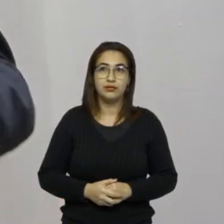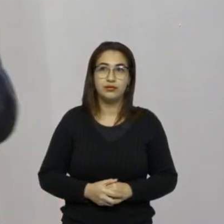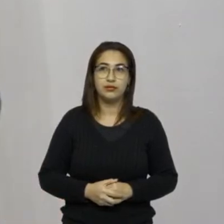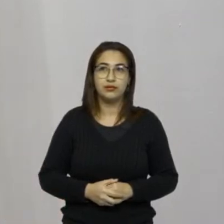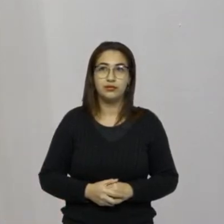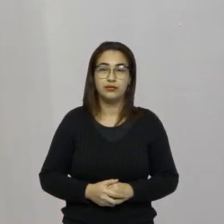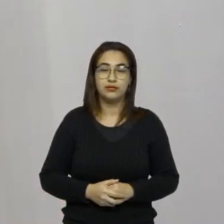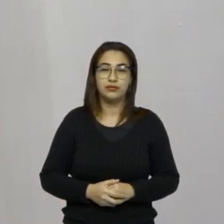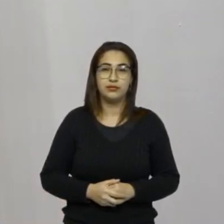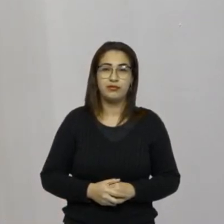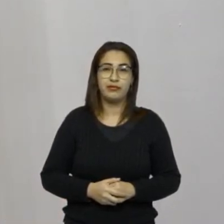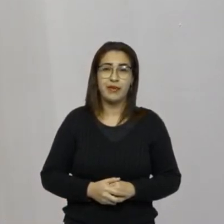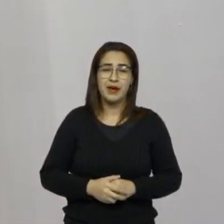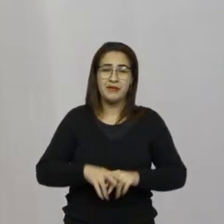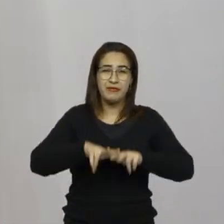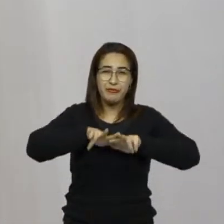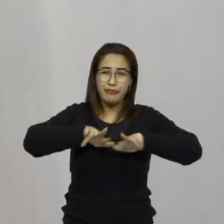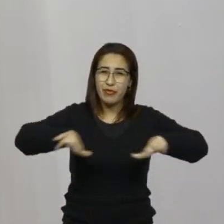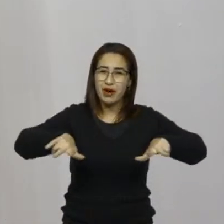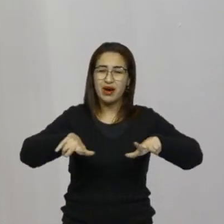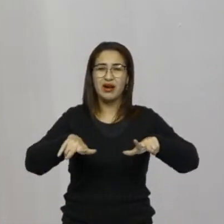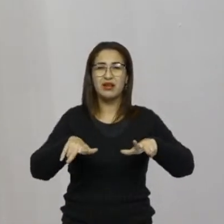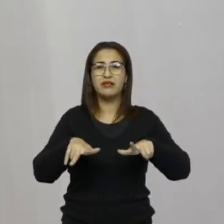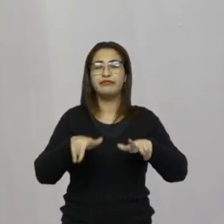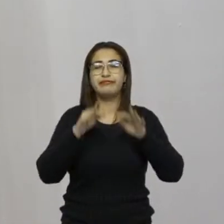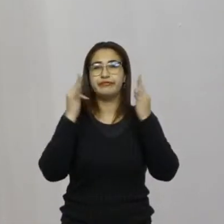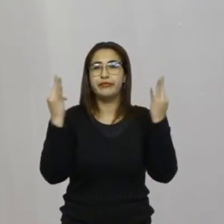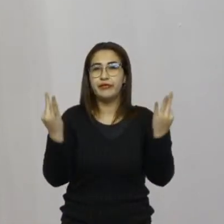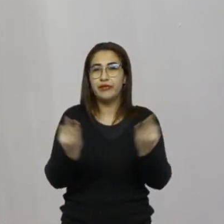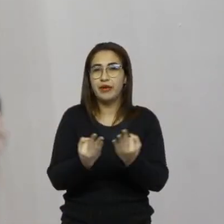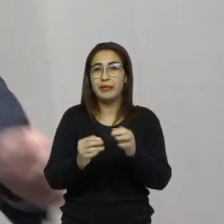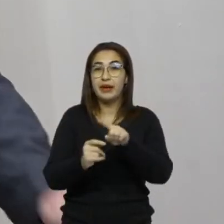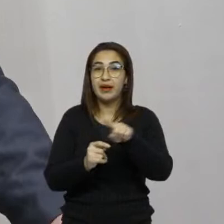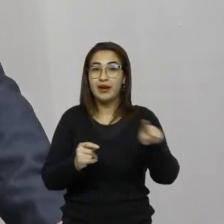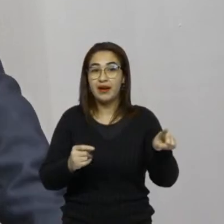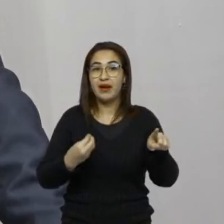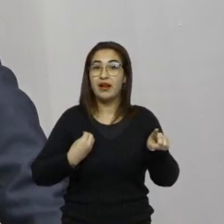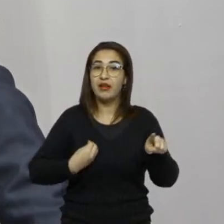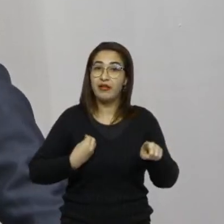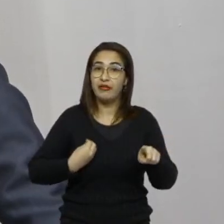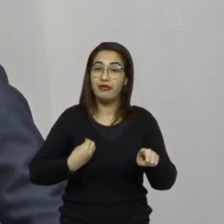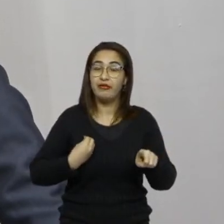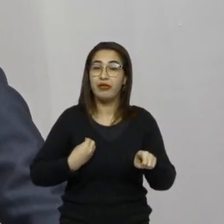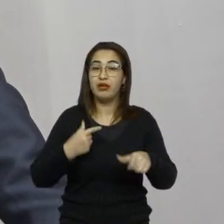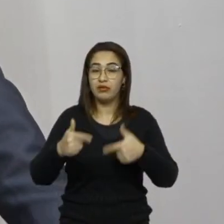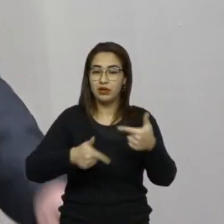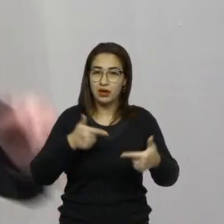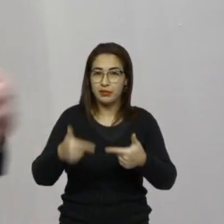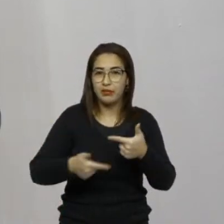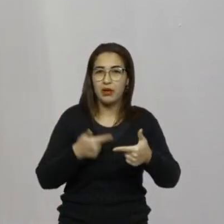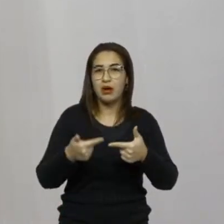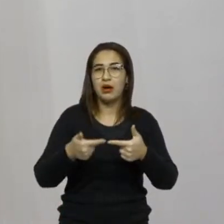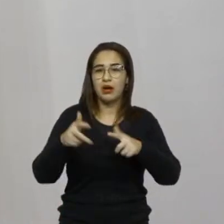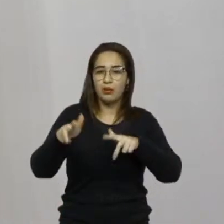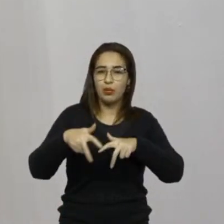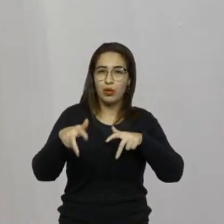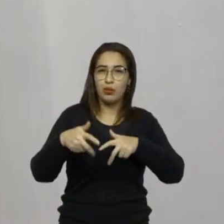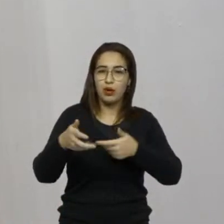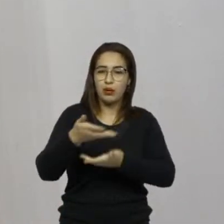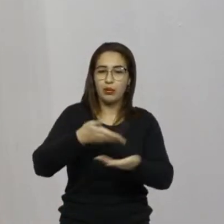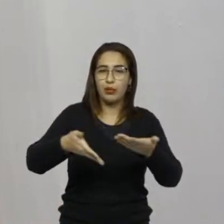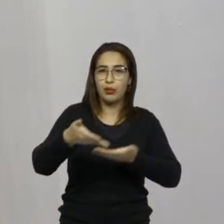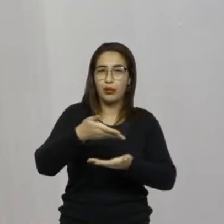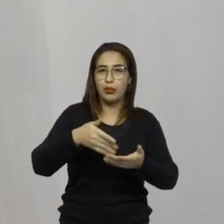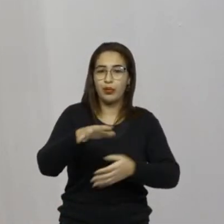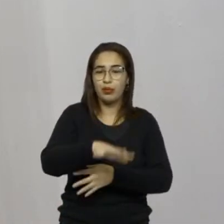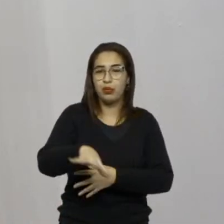São milhares de famílias, né, que vivem desta atividade e que, portanto, serão presenteadas